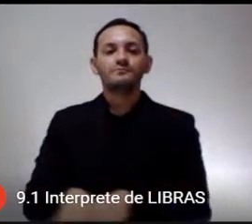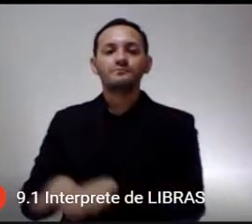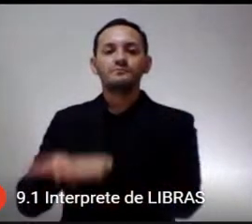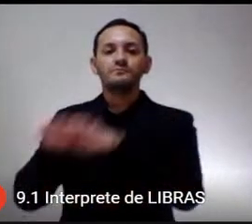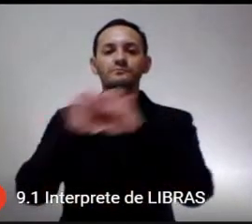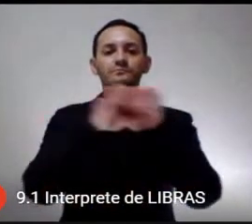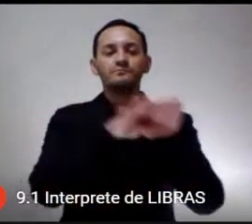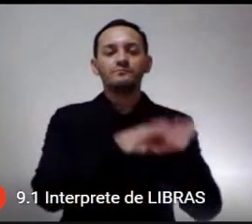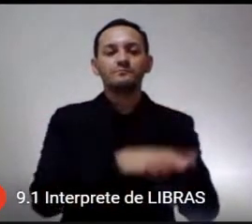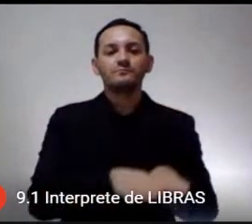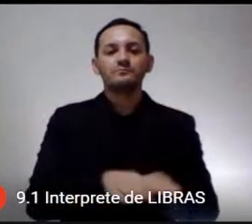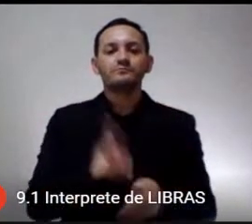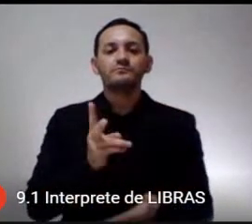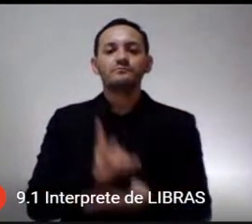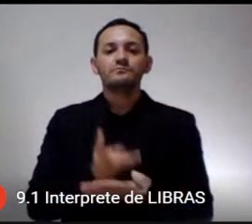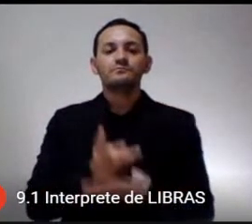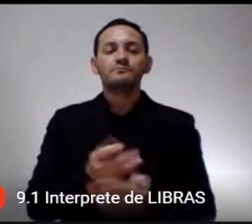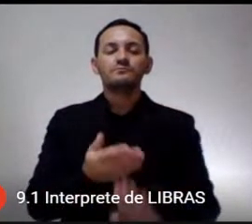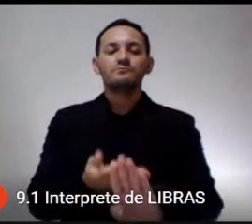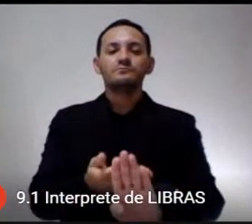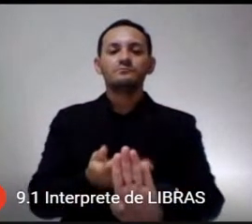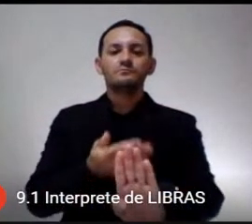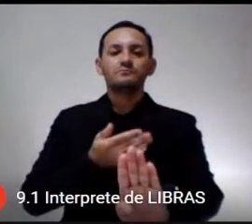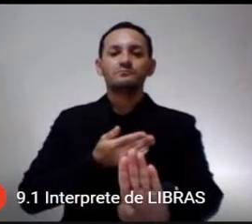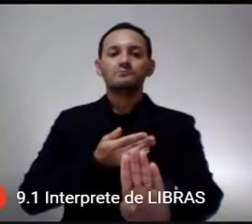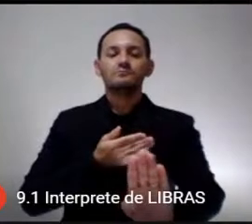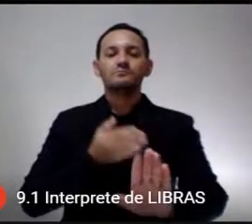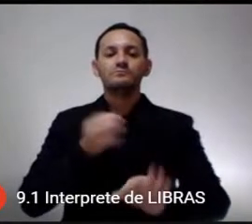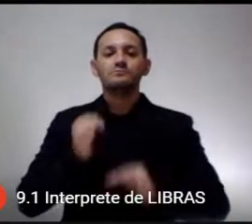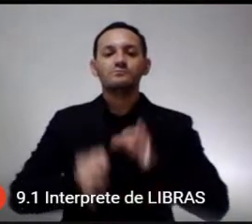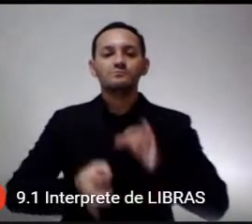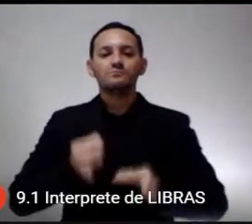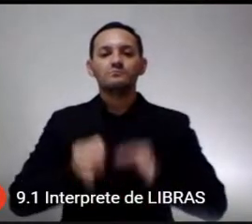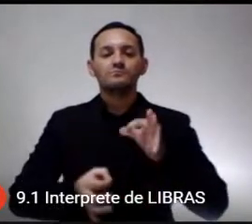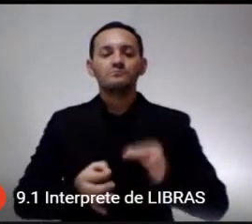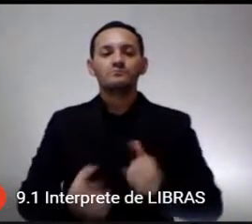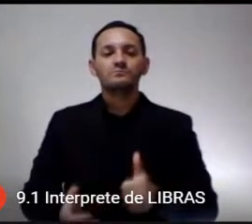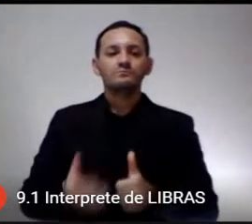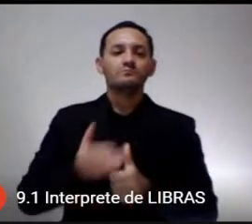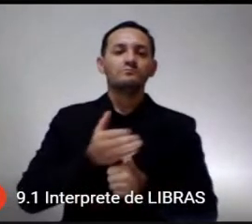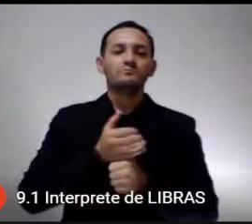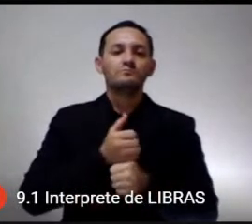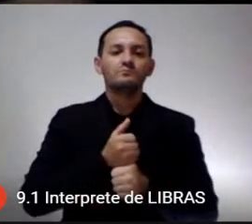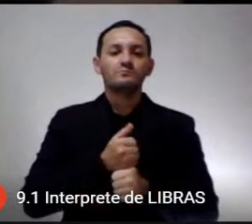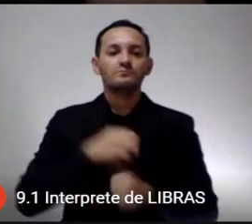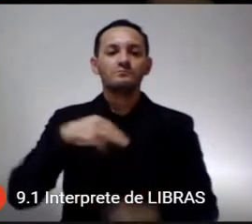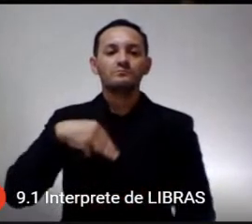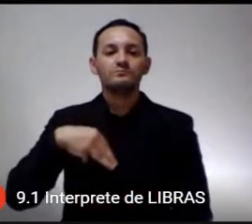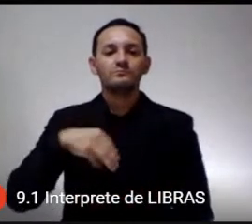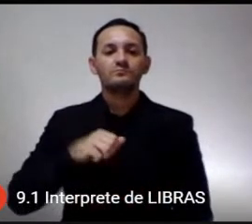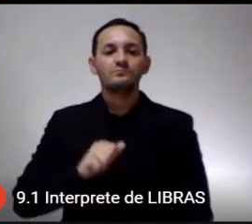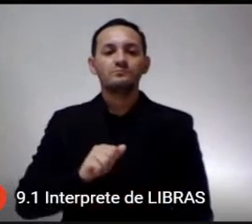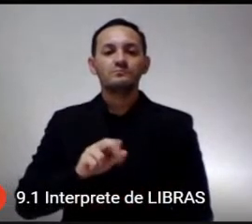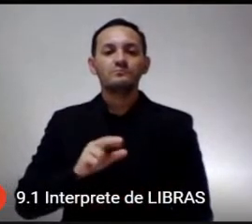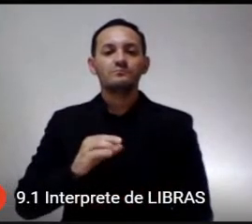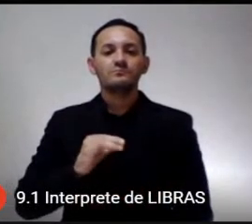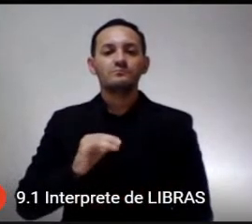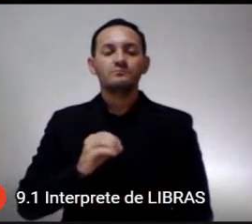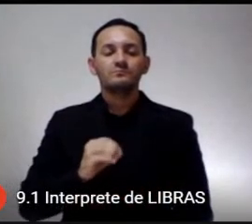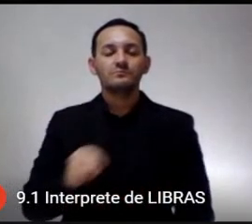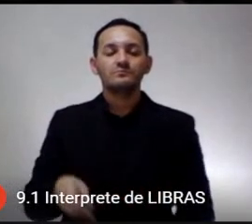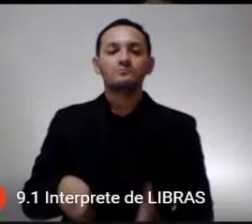afastamento temporário do juiz substituto, classe jurista, doutor Márcio Gonçalves Moreira, das funções de